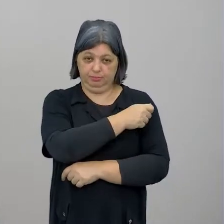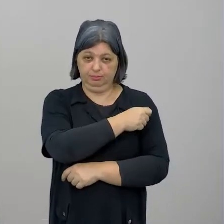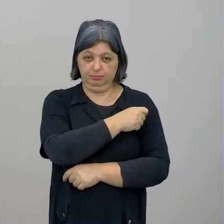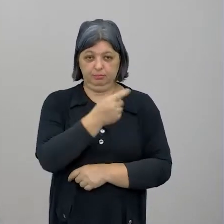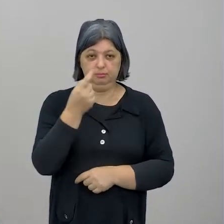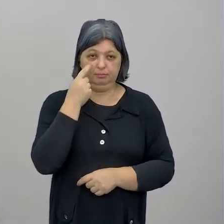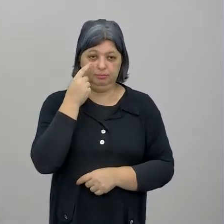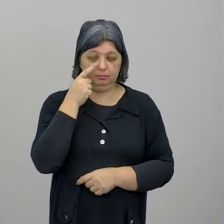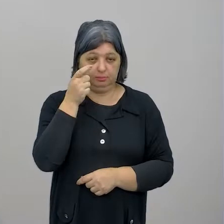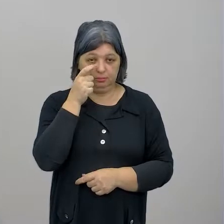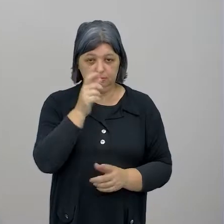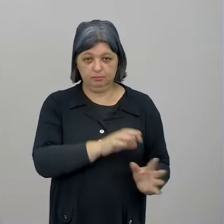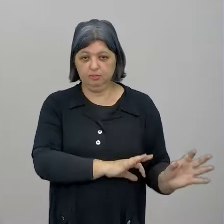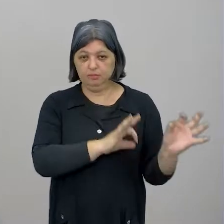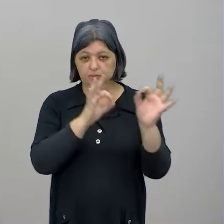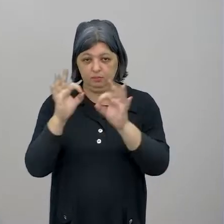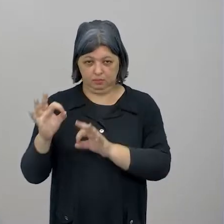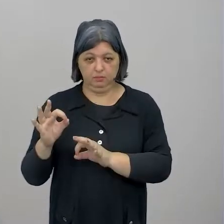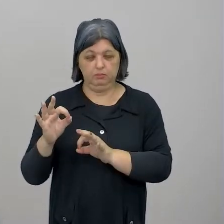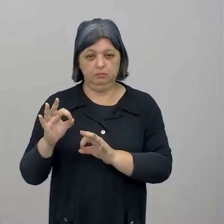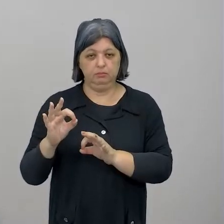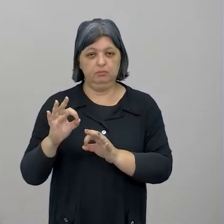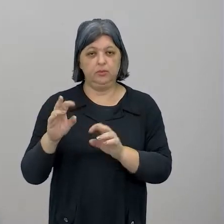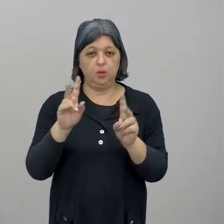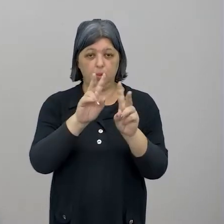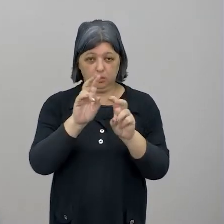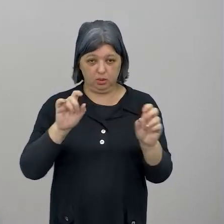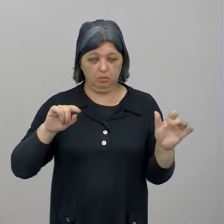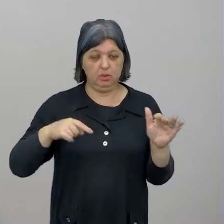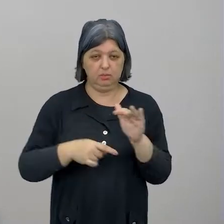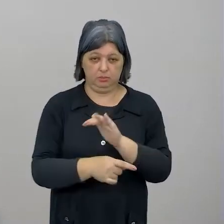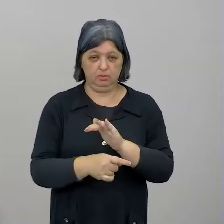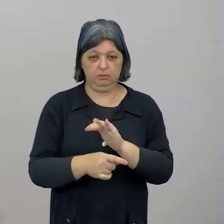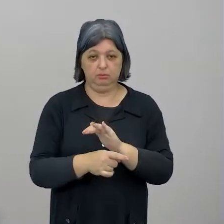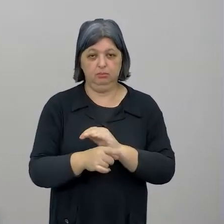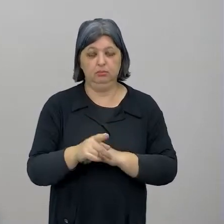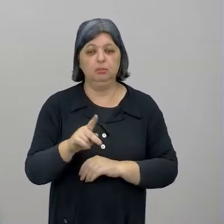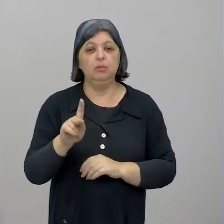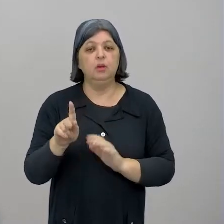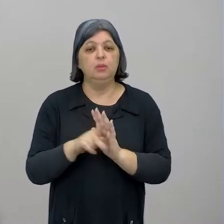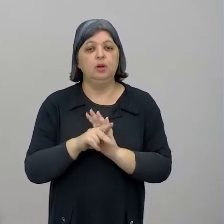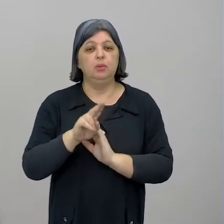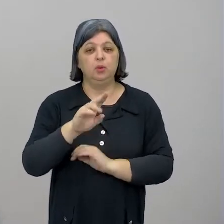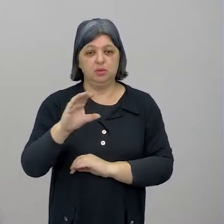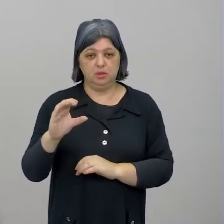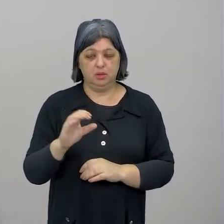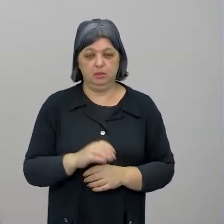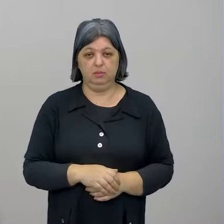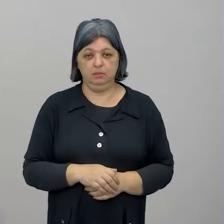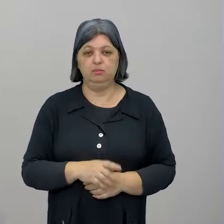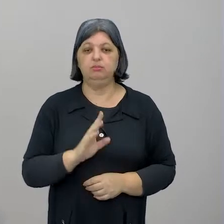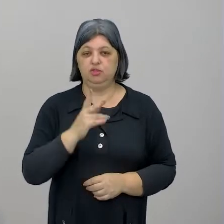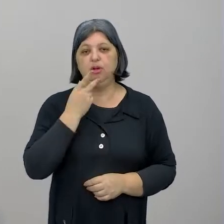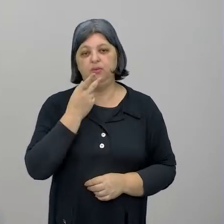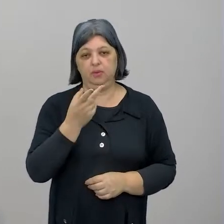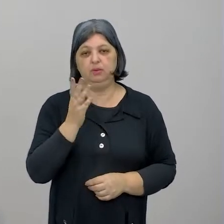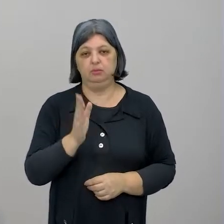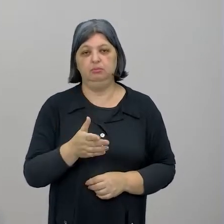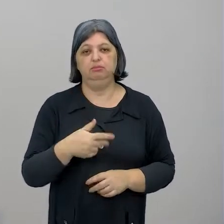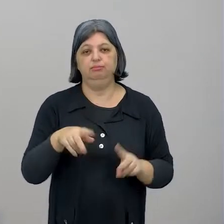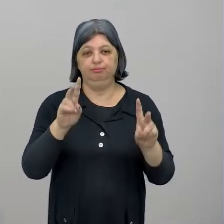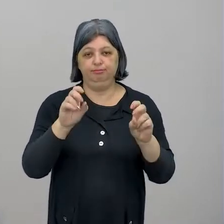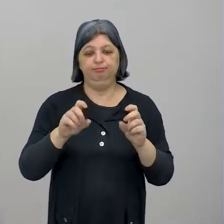aí acompanhando, num dos nossos aprofundamentos e também em um dos nossos componentes, a gente falou justamente sobre isso, Guerreiro, a gente falou